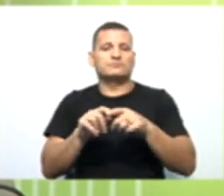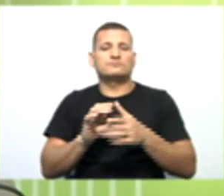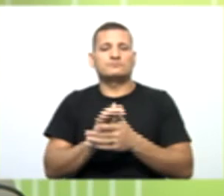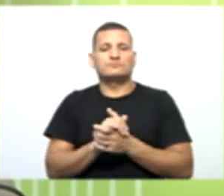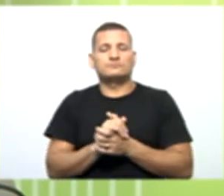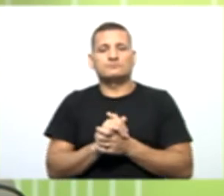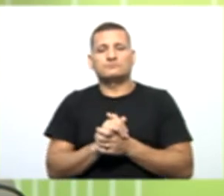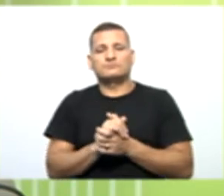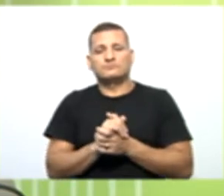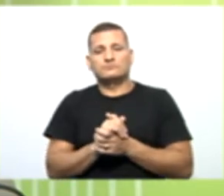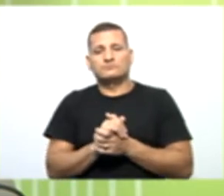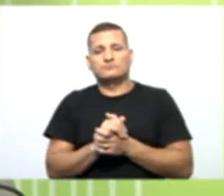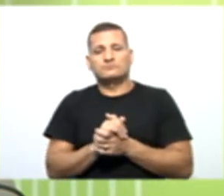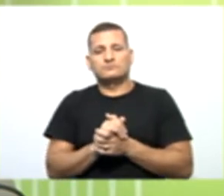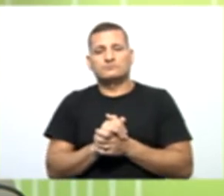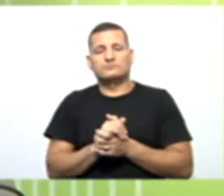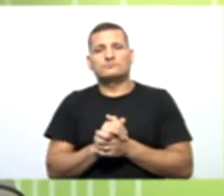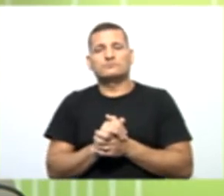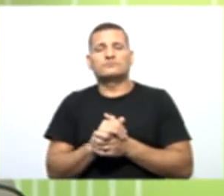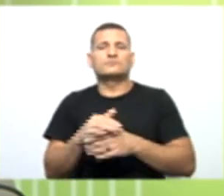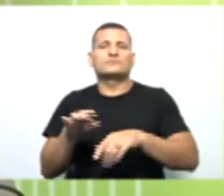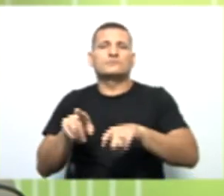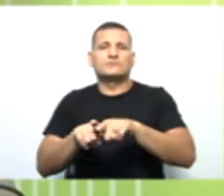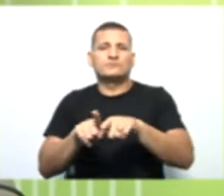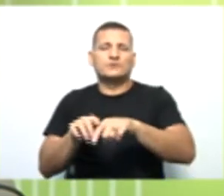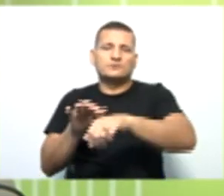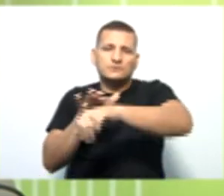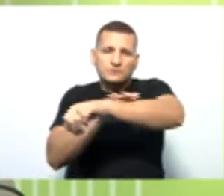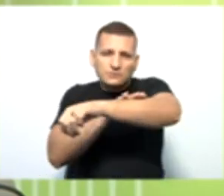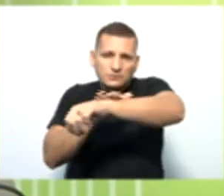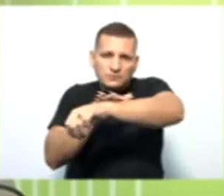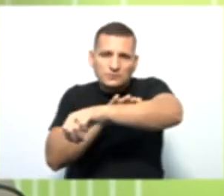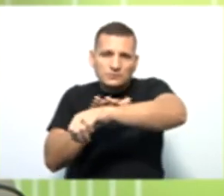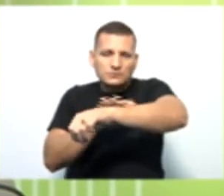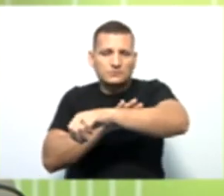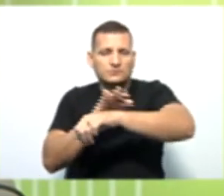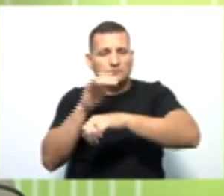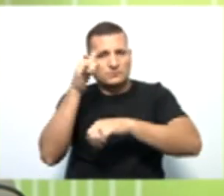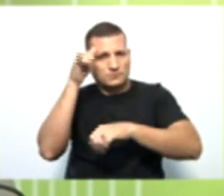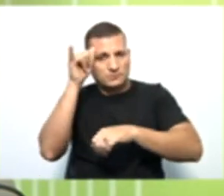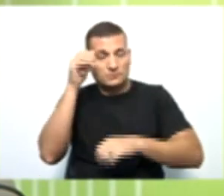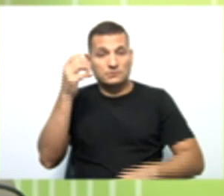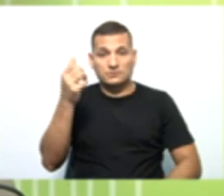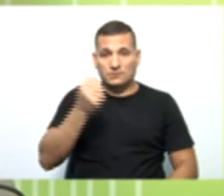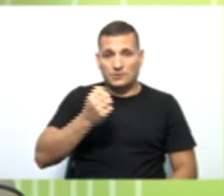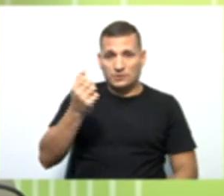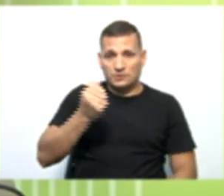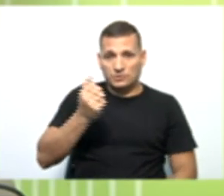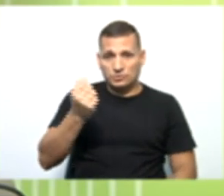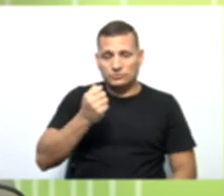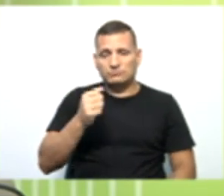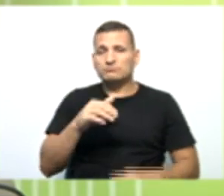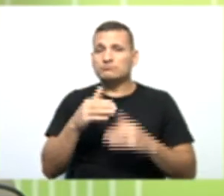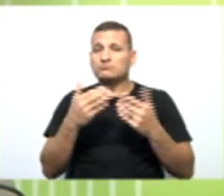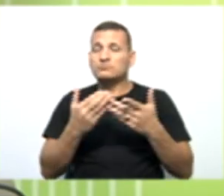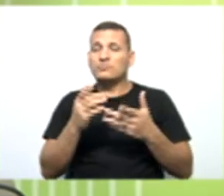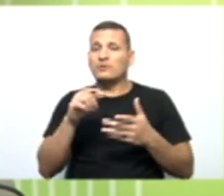vai operacionalizar o couro do gado, o leite também. Então acaba sendo